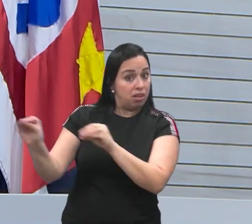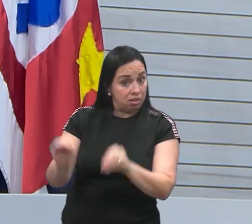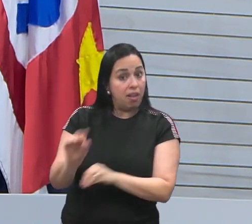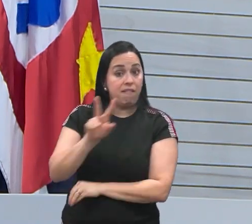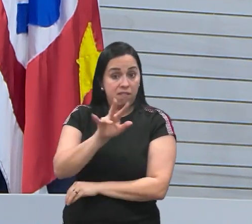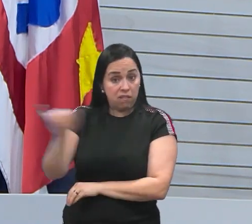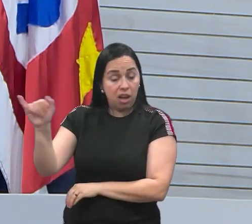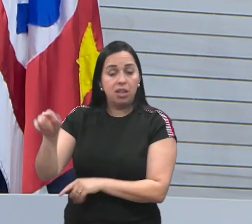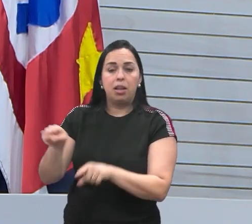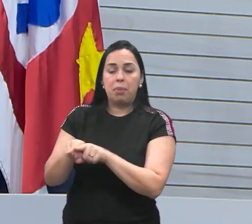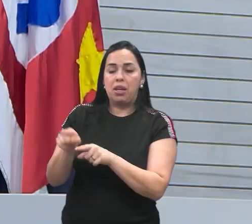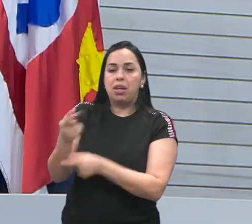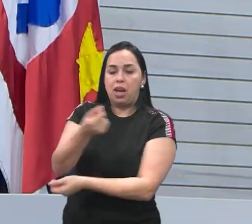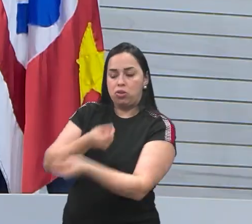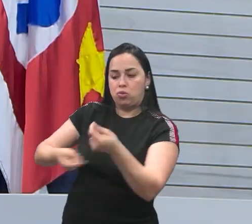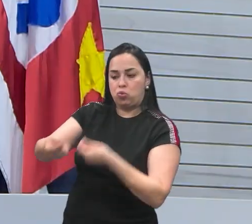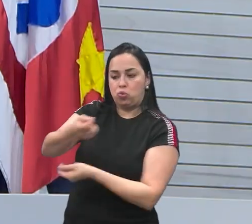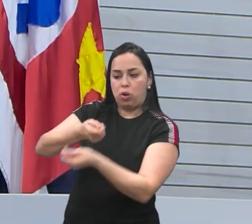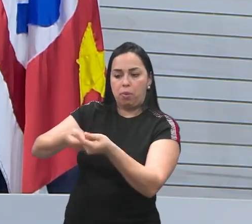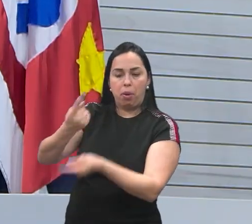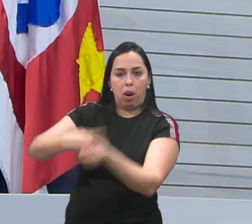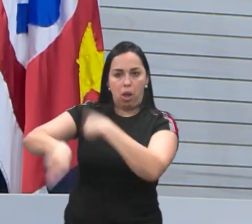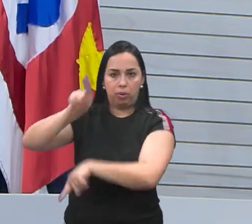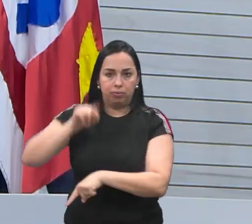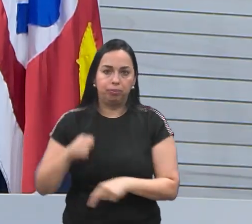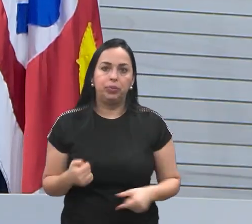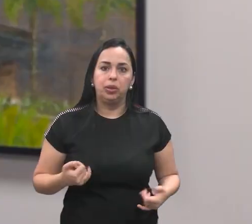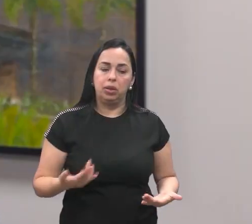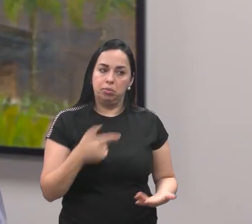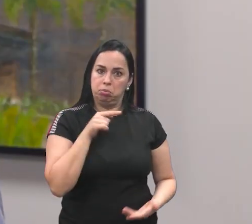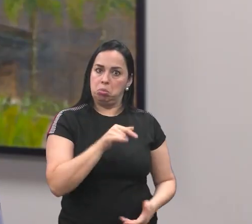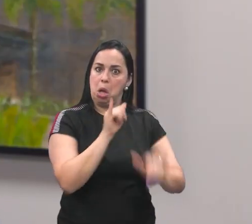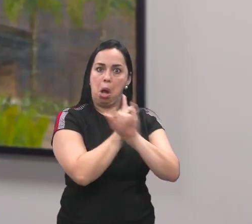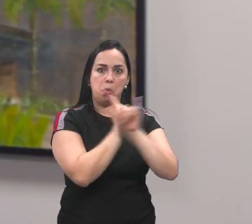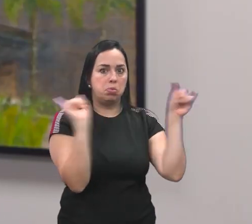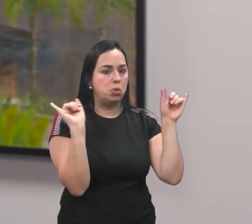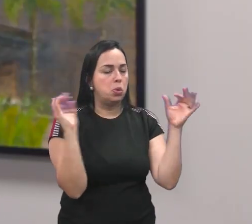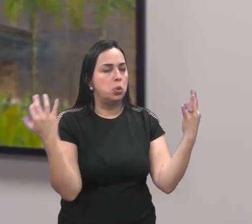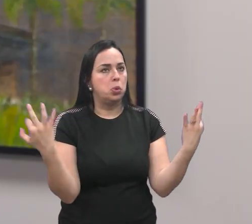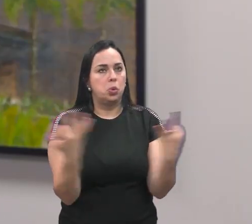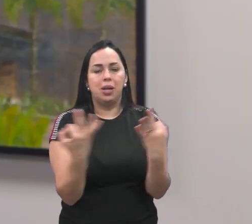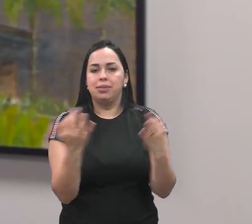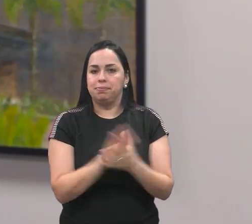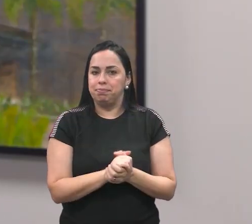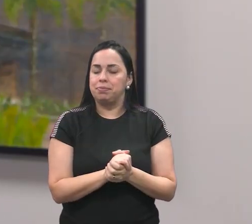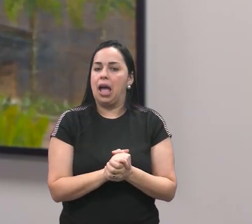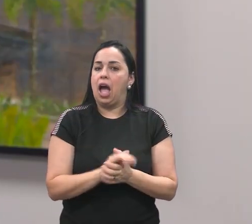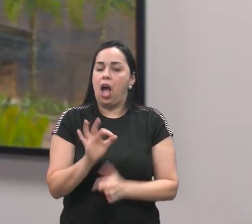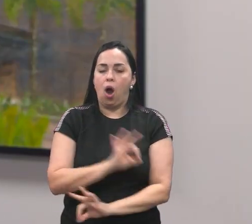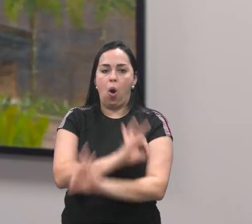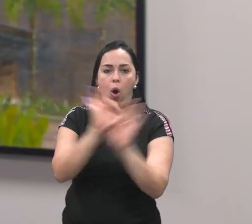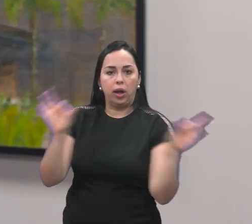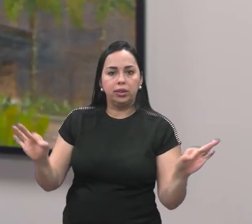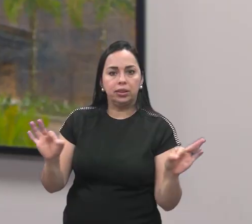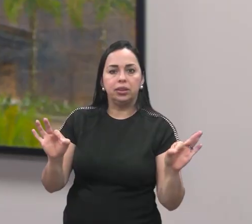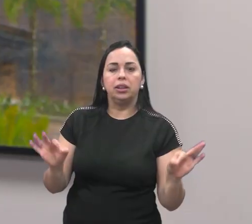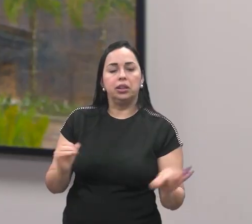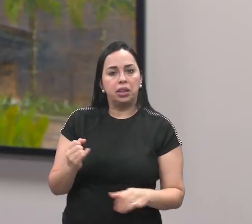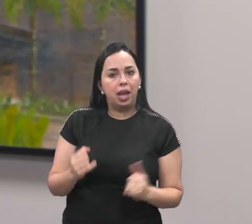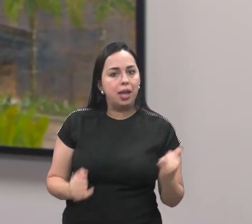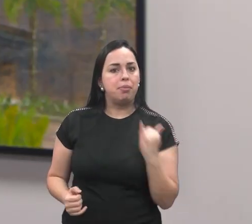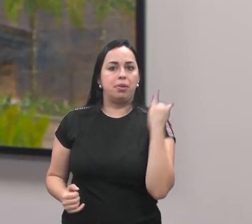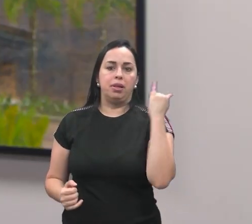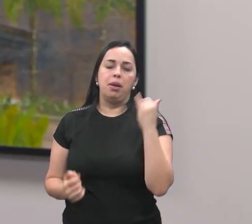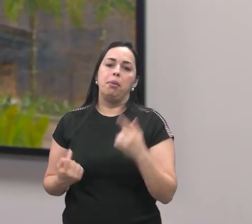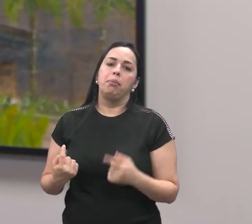Campos, algo que deve movimentar a economia local. É um anúncio, assim, para a nossa cidade de